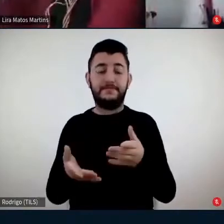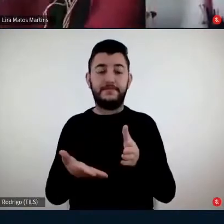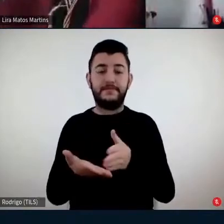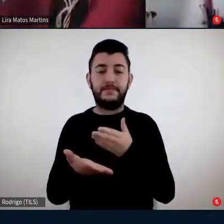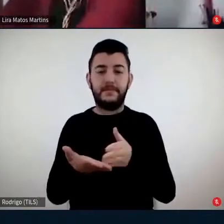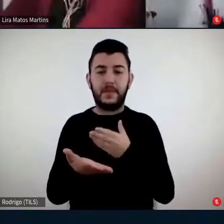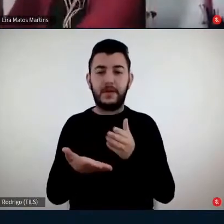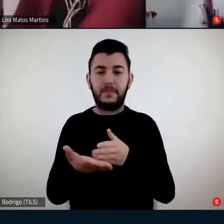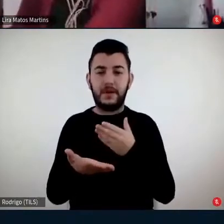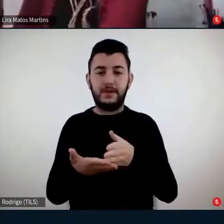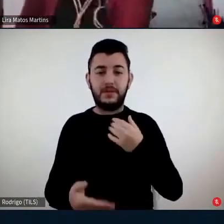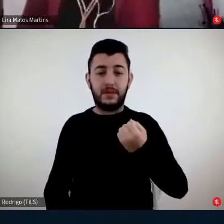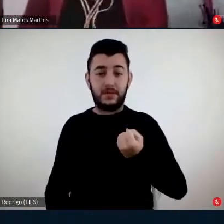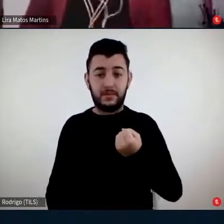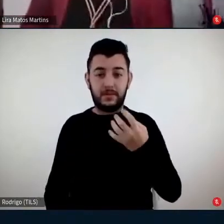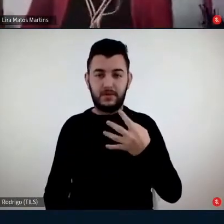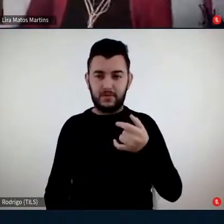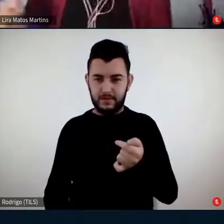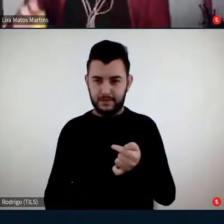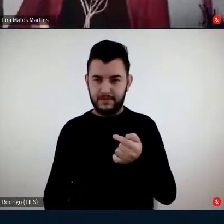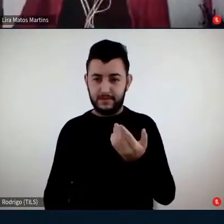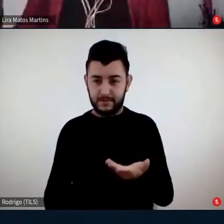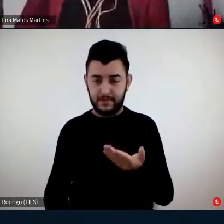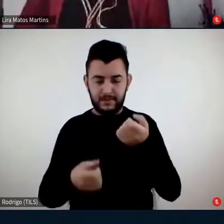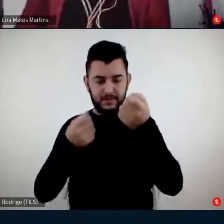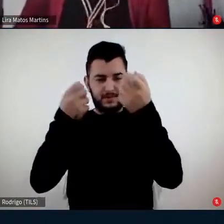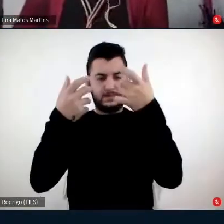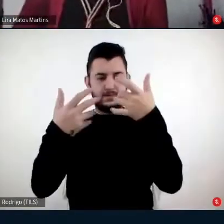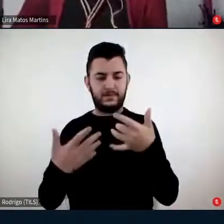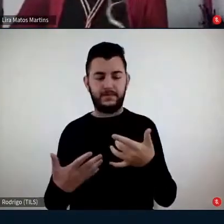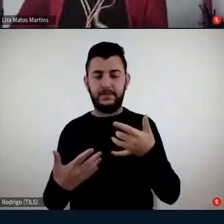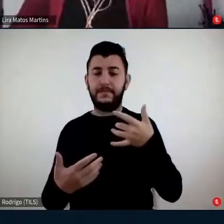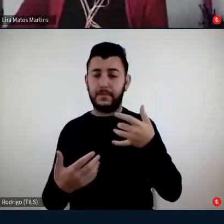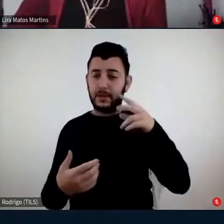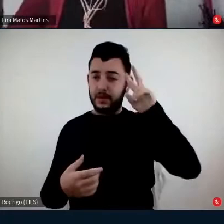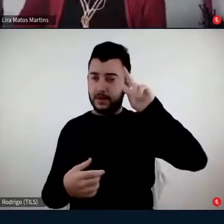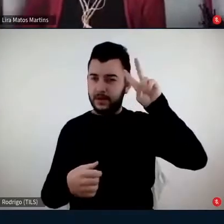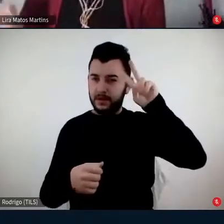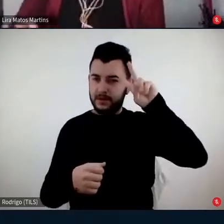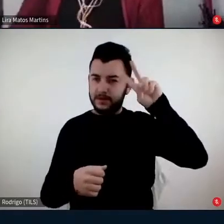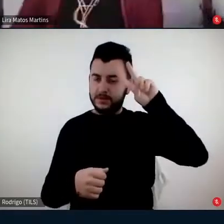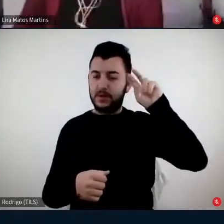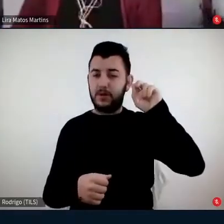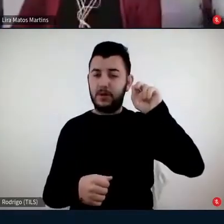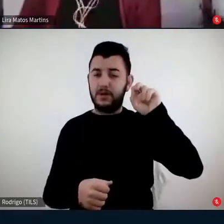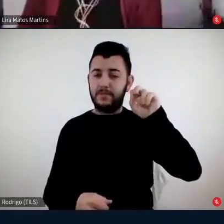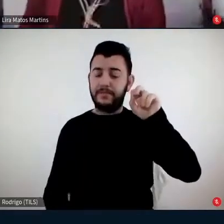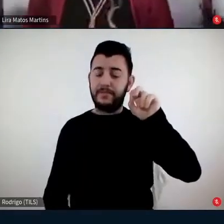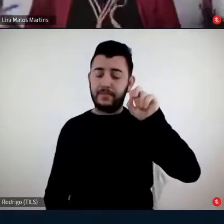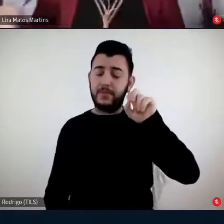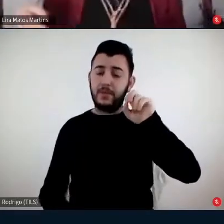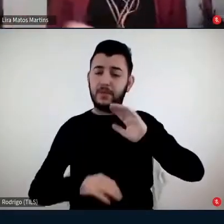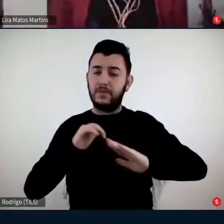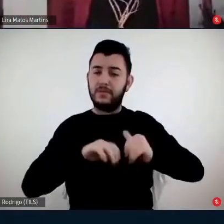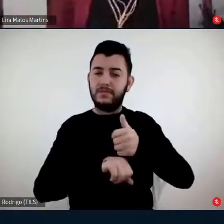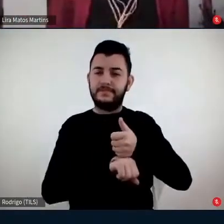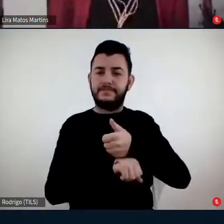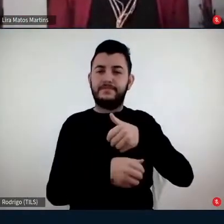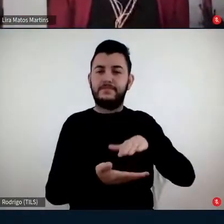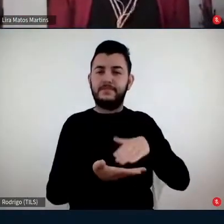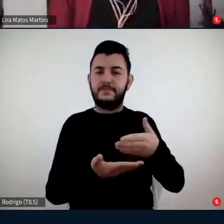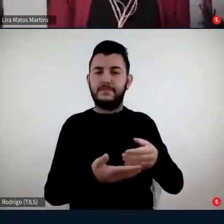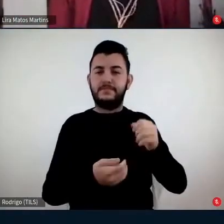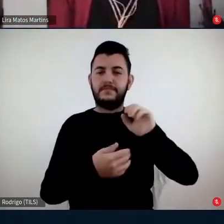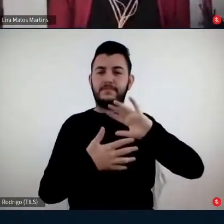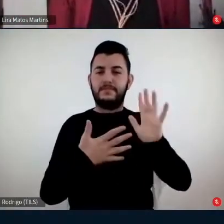47, quando você vai falar da história do profissional intérprete de língua de sinais e vai falar que ela é